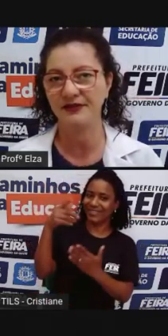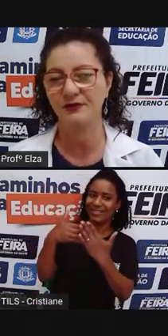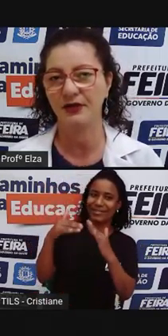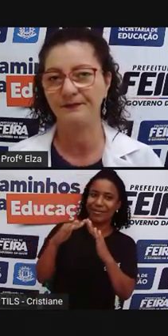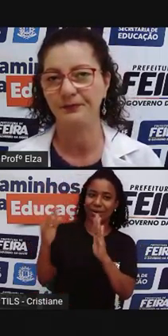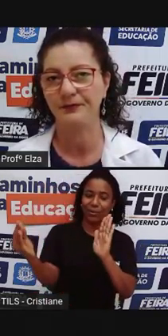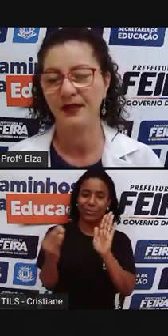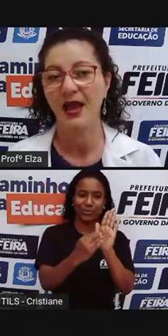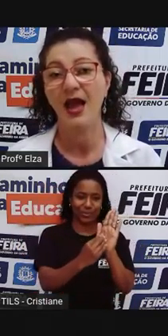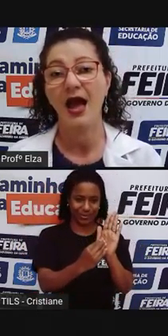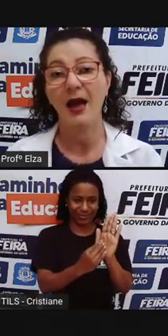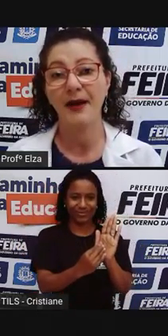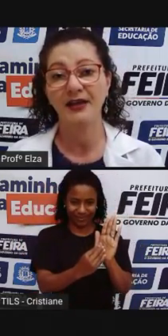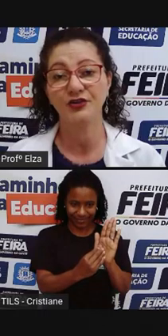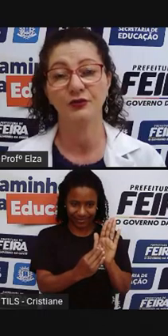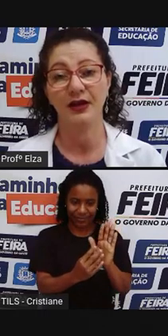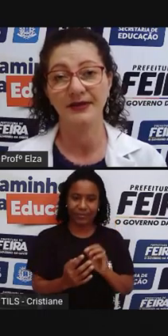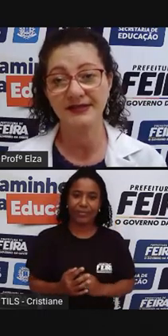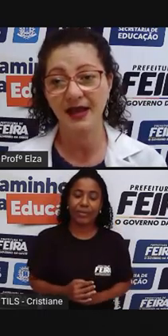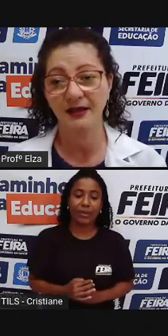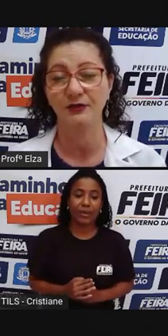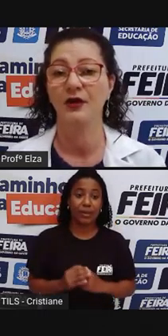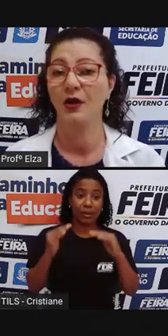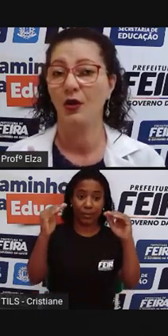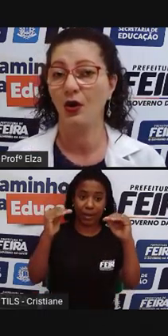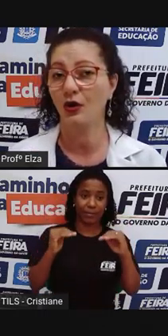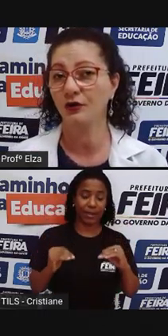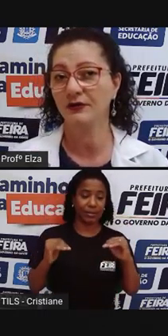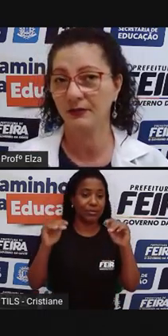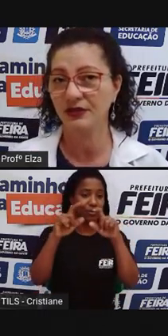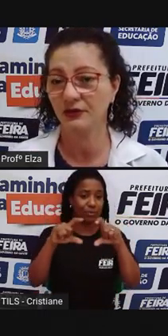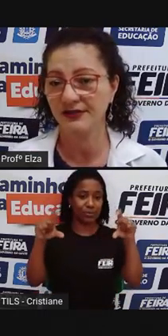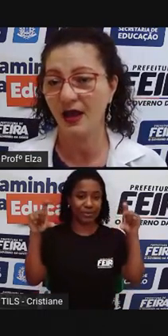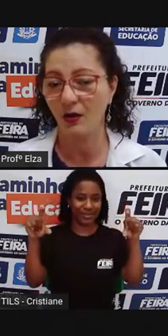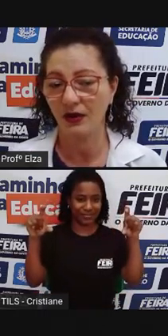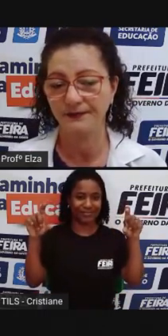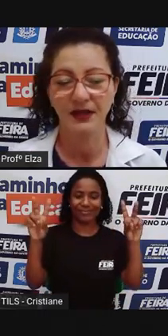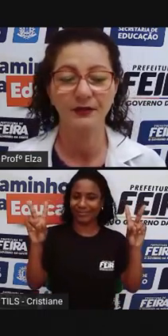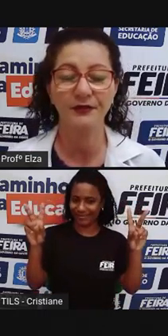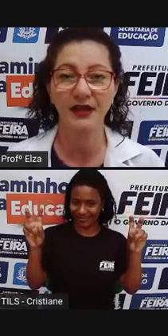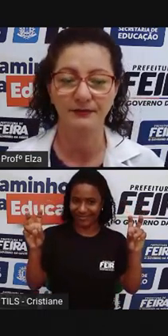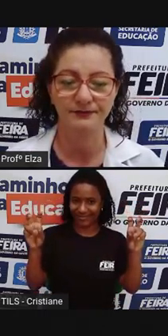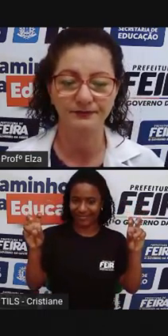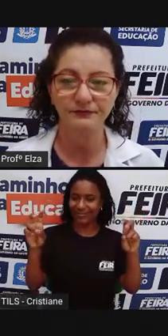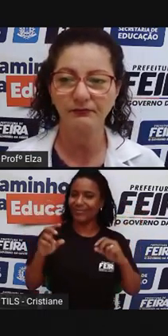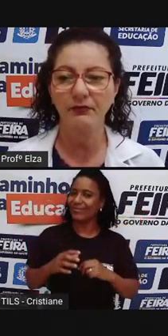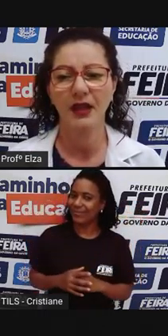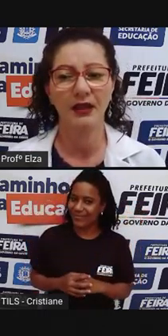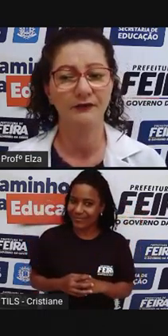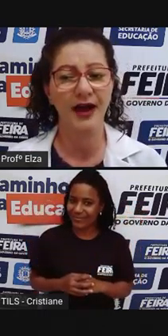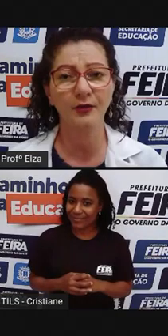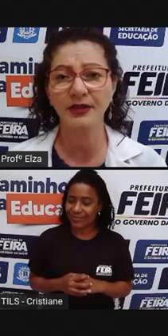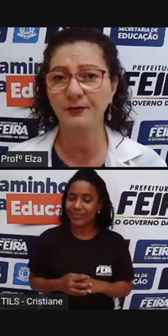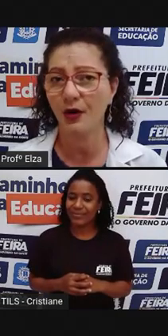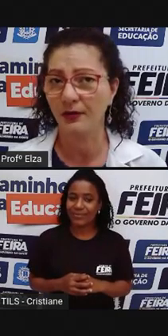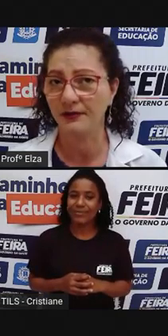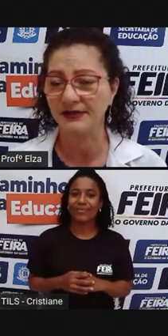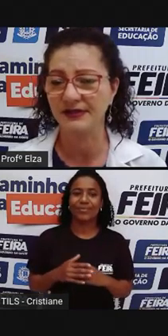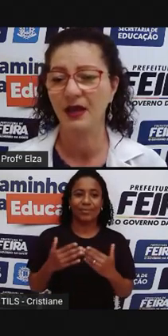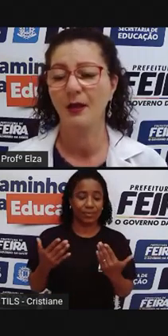sua professora. Abaixo do cabeçalho, coloque o tema de nossa aula. Theme: